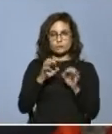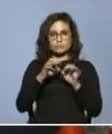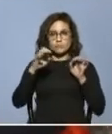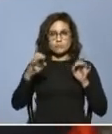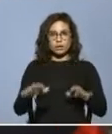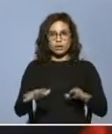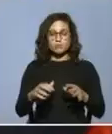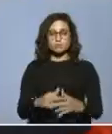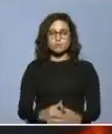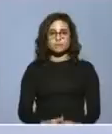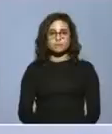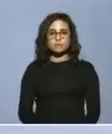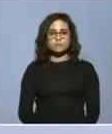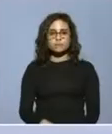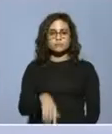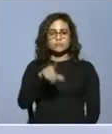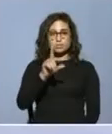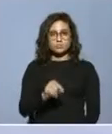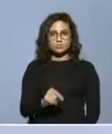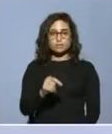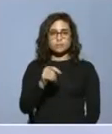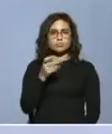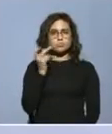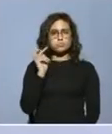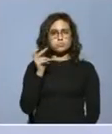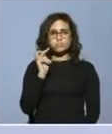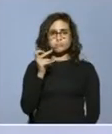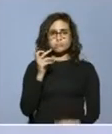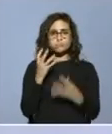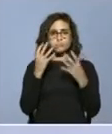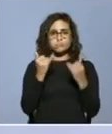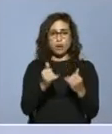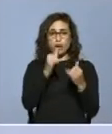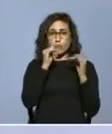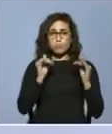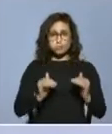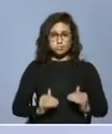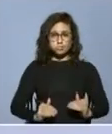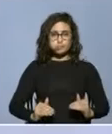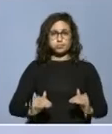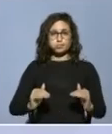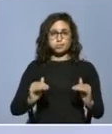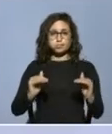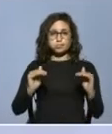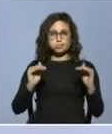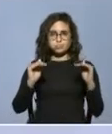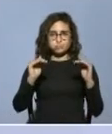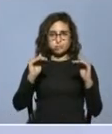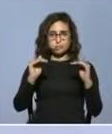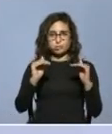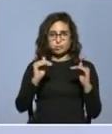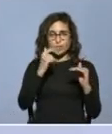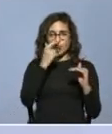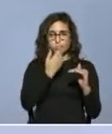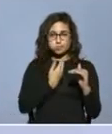imagem. E muitos séculos depois do dilúvio, o Altíssimo